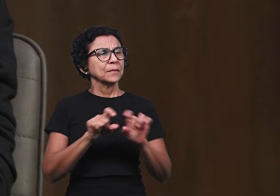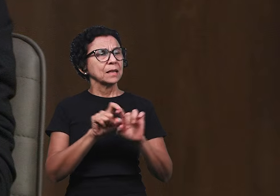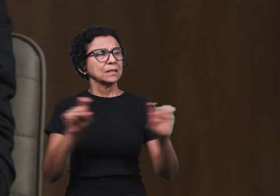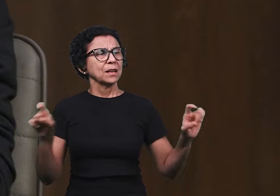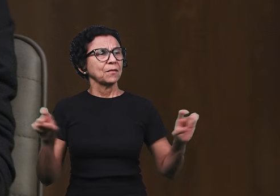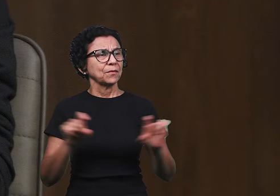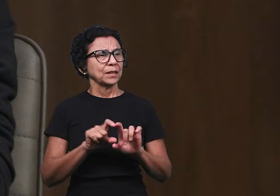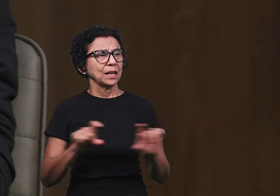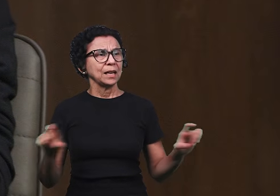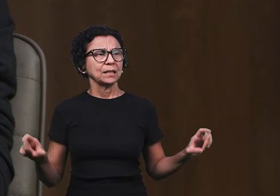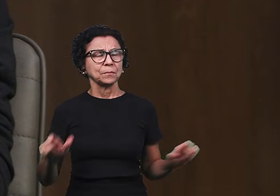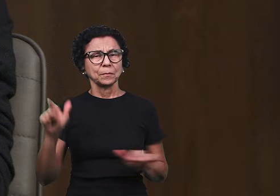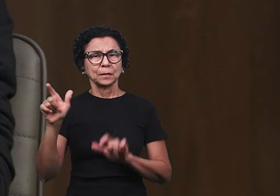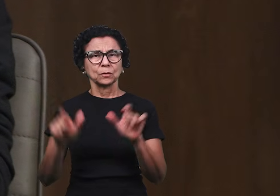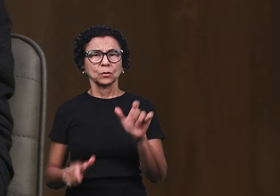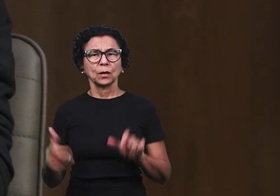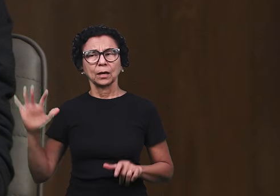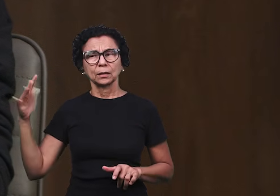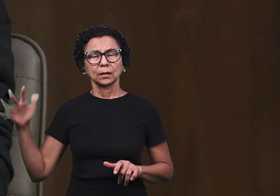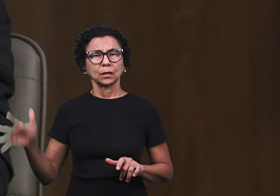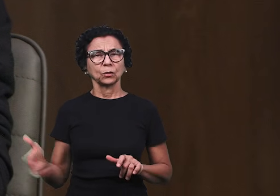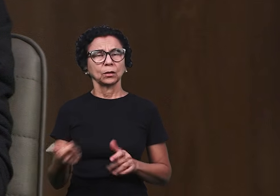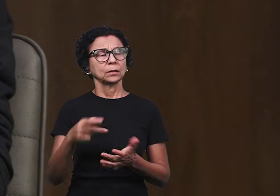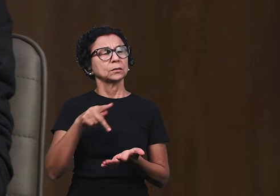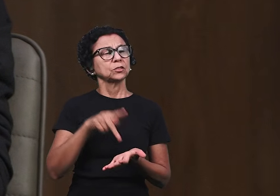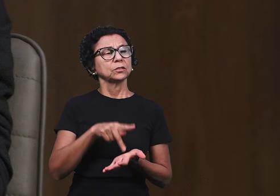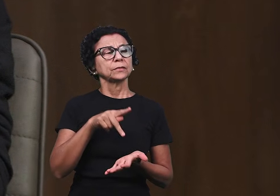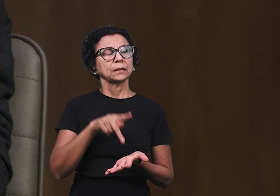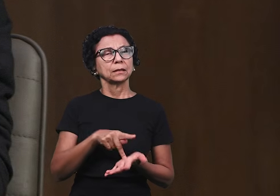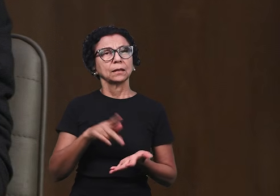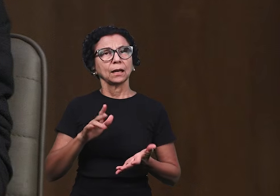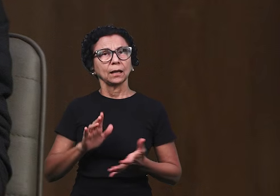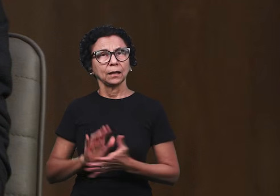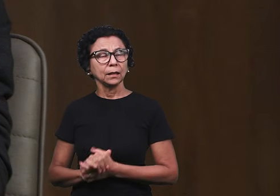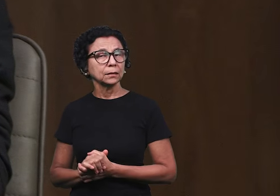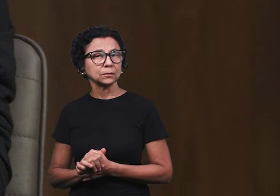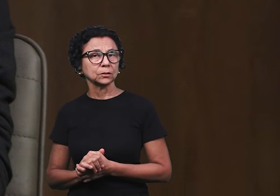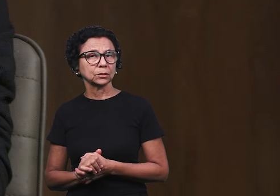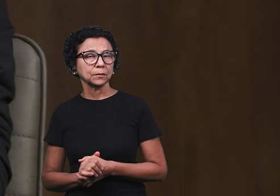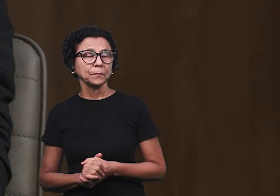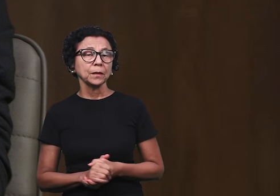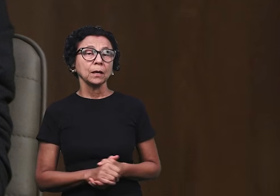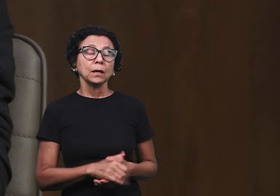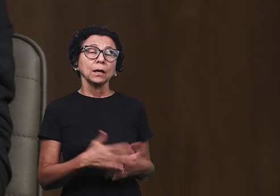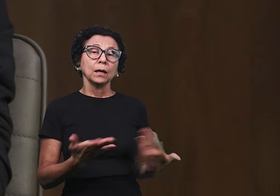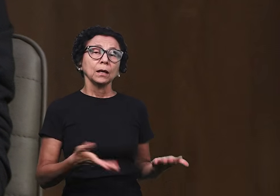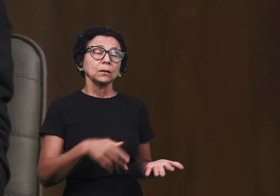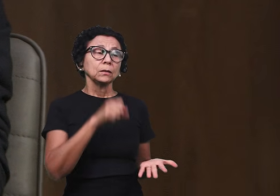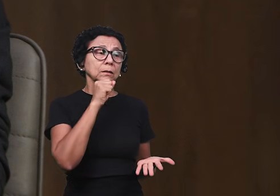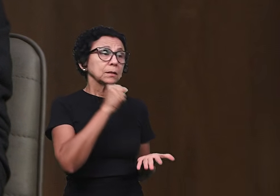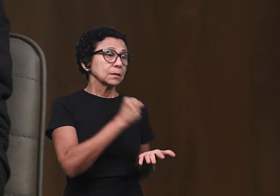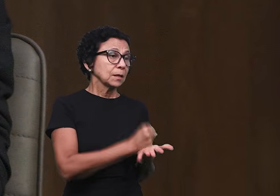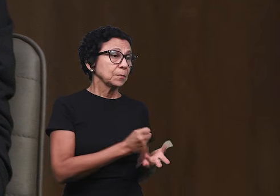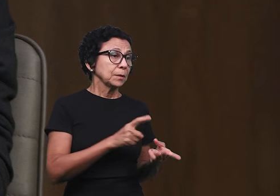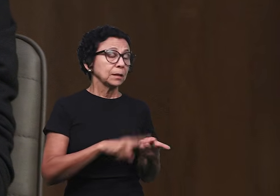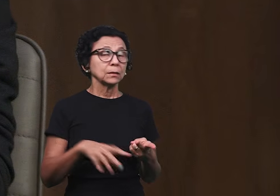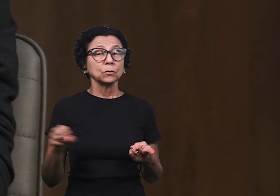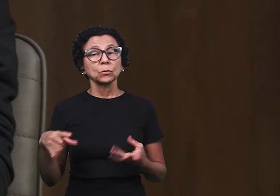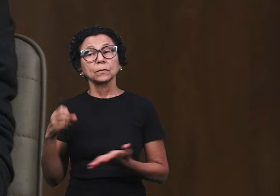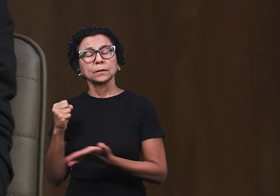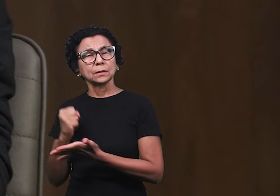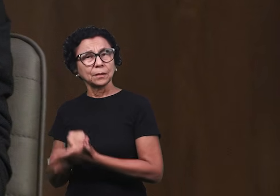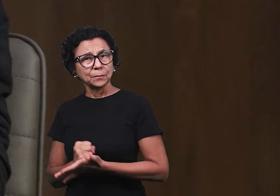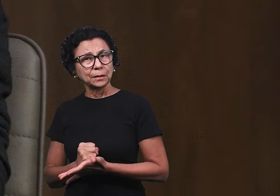Eveline, essa expressão verdadeiros adoradores tem alguns significados, tanto no Novo Testamento quanto no Velho